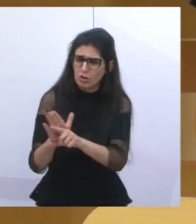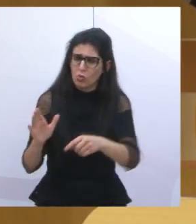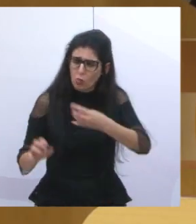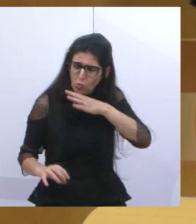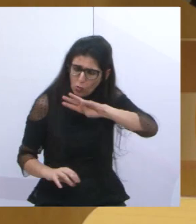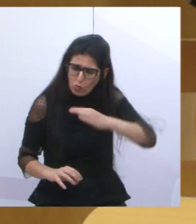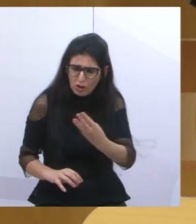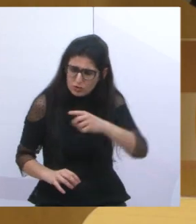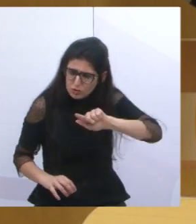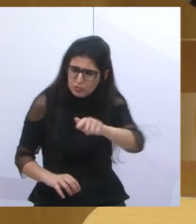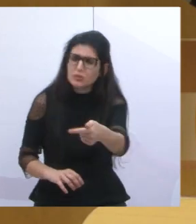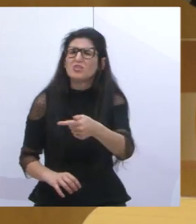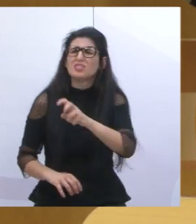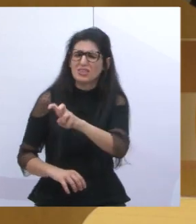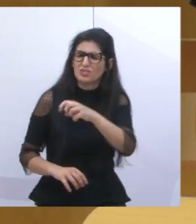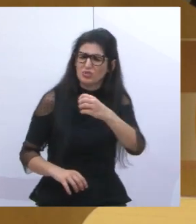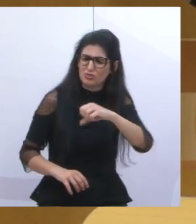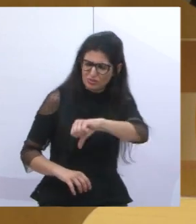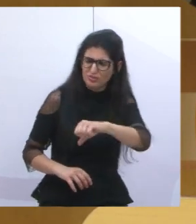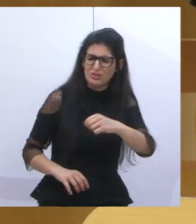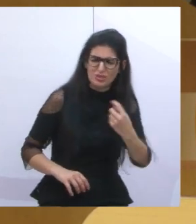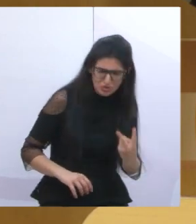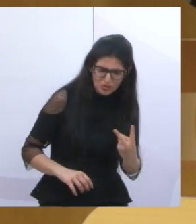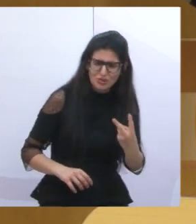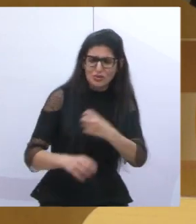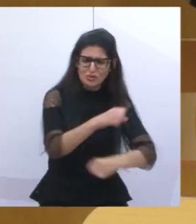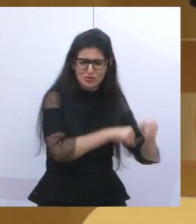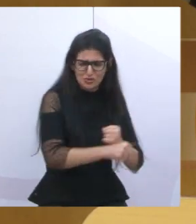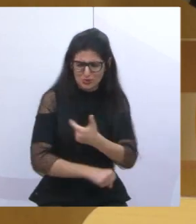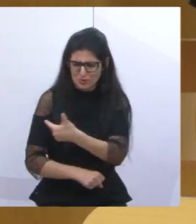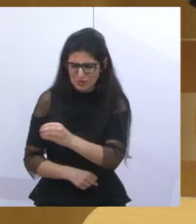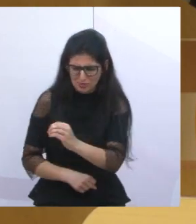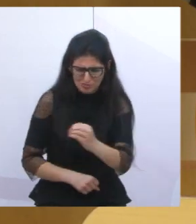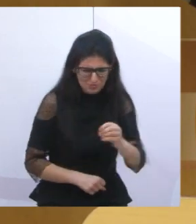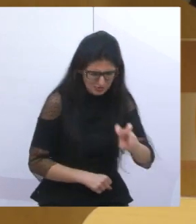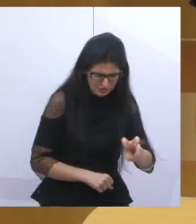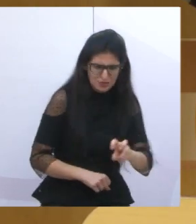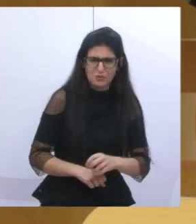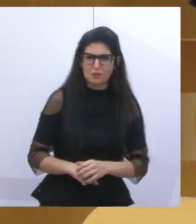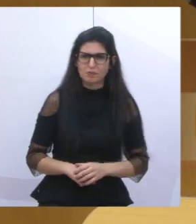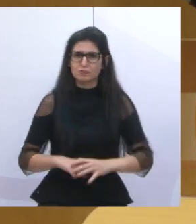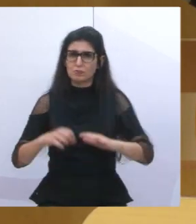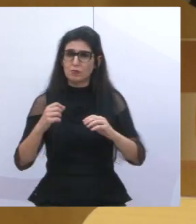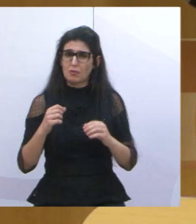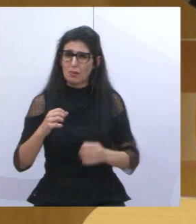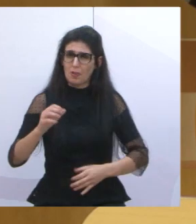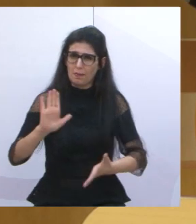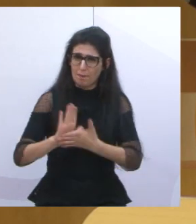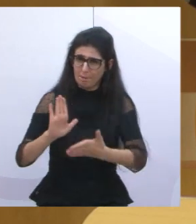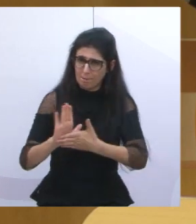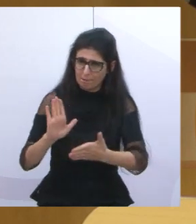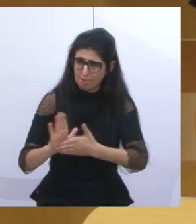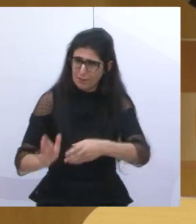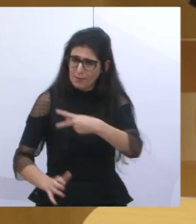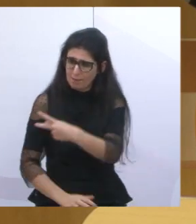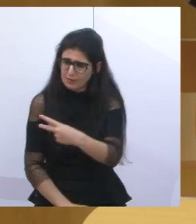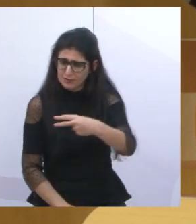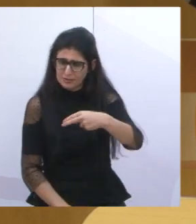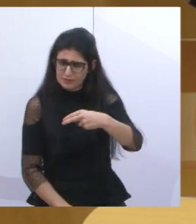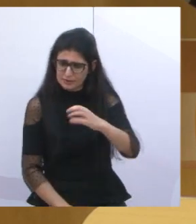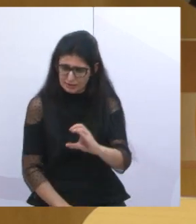4.892 de 2005, que instituiu o Plano Comunitário Municipal de Melhoramentos, o